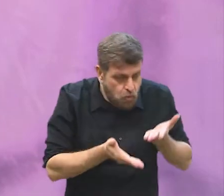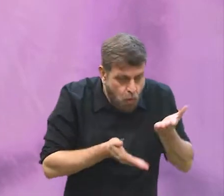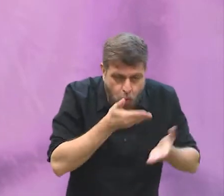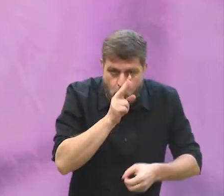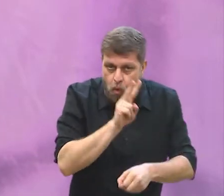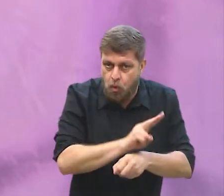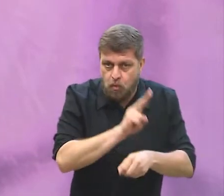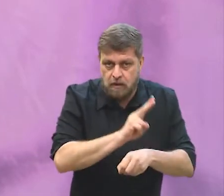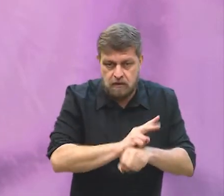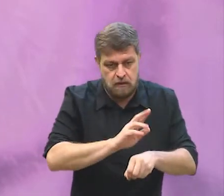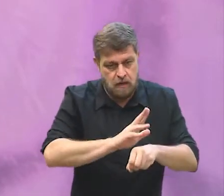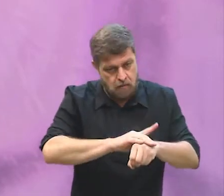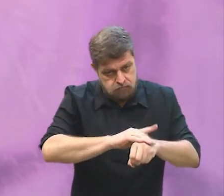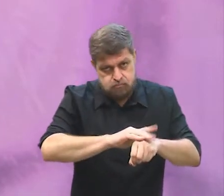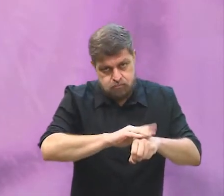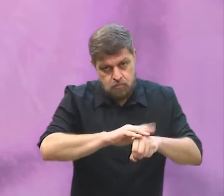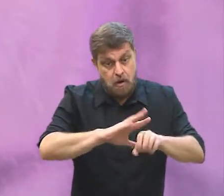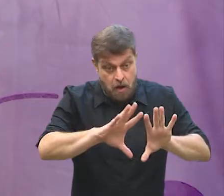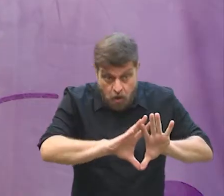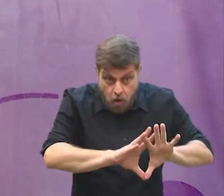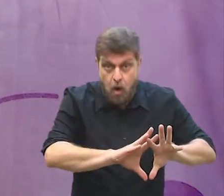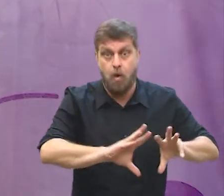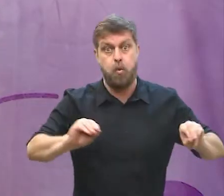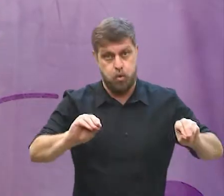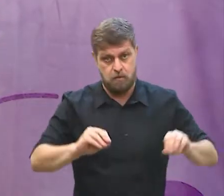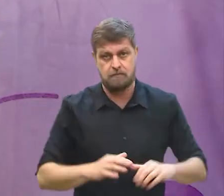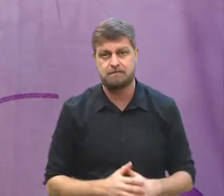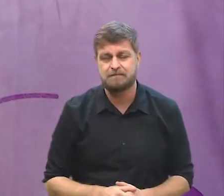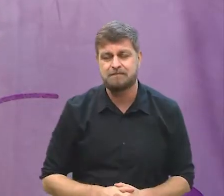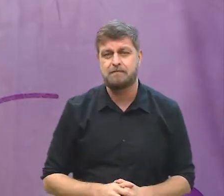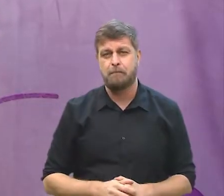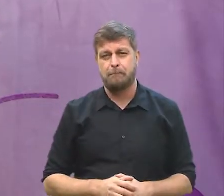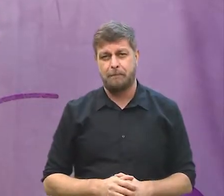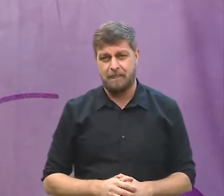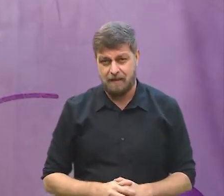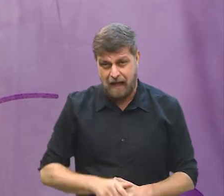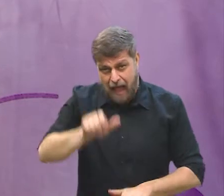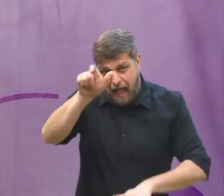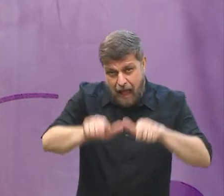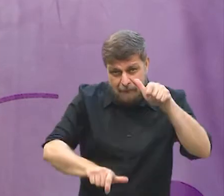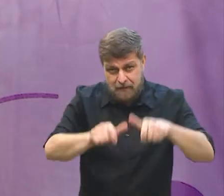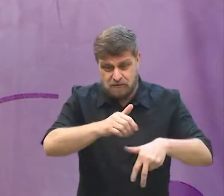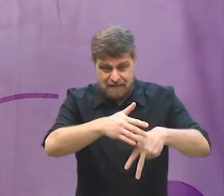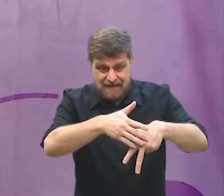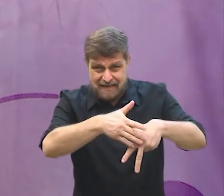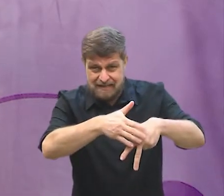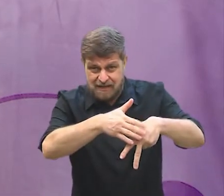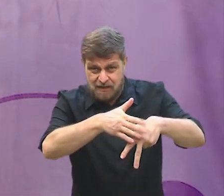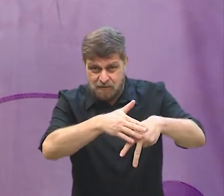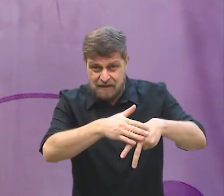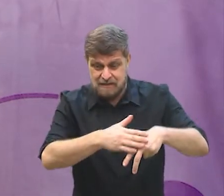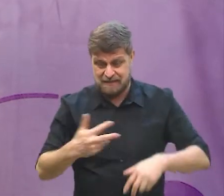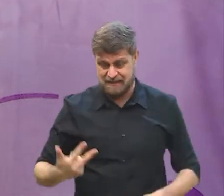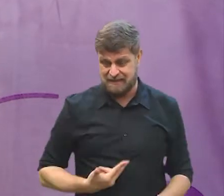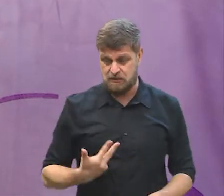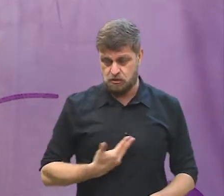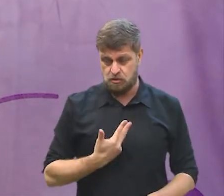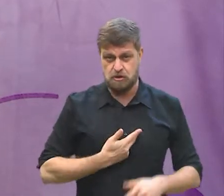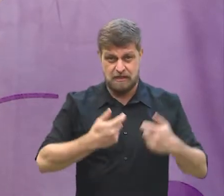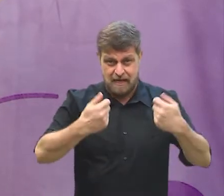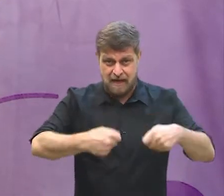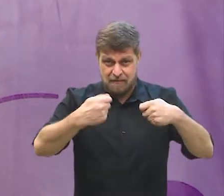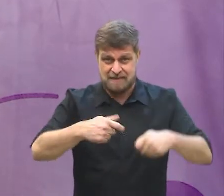melhor sucesso aí, né? Pode se chegar até a cura. Então, até para os pacientes que estão sendo encaminhados para alguma cirurgia, é uma